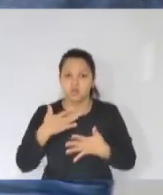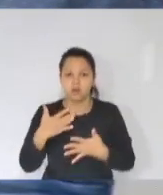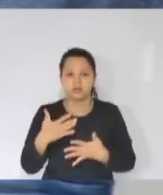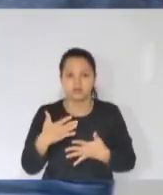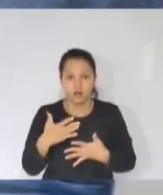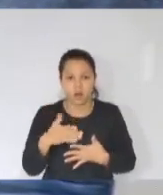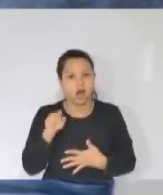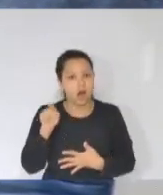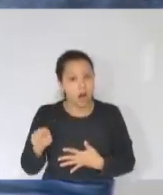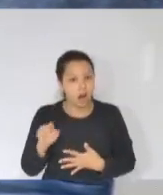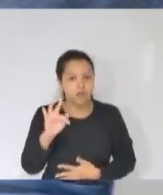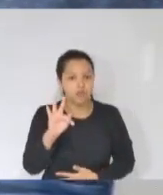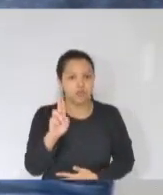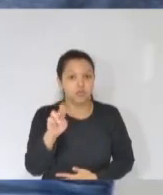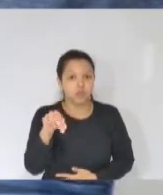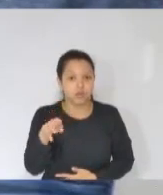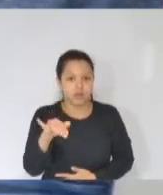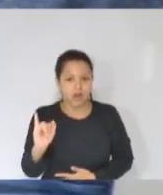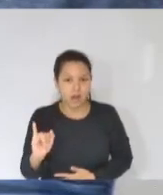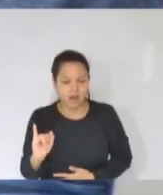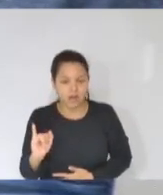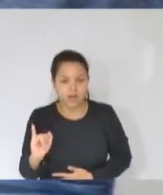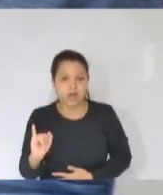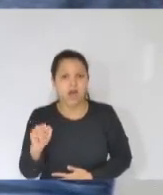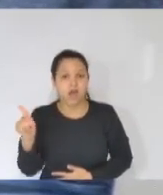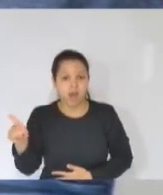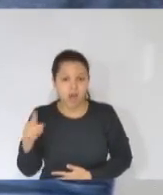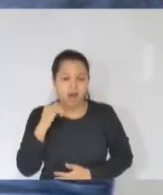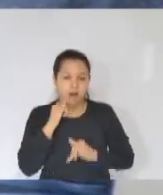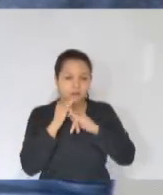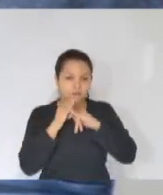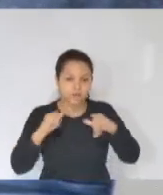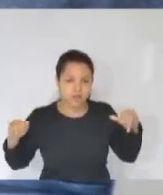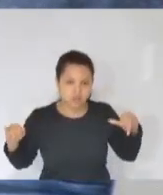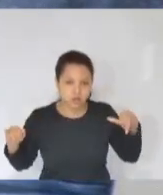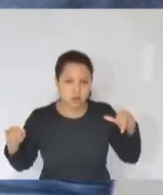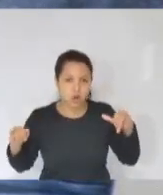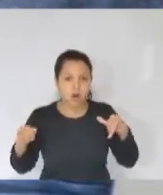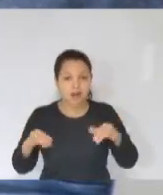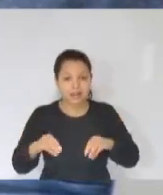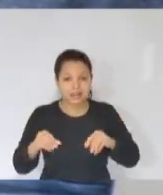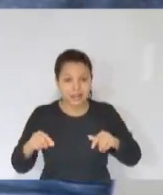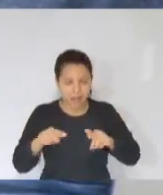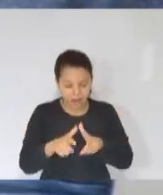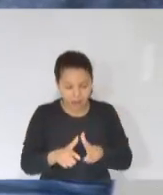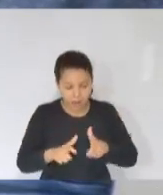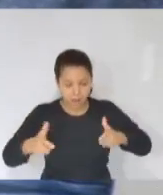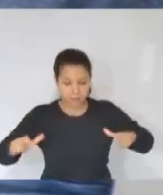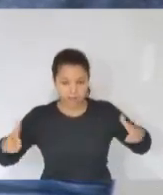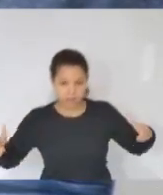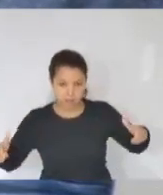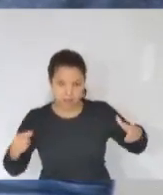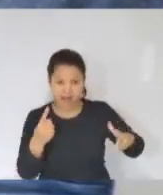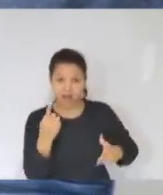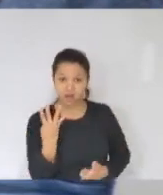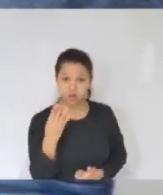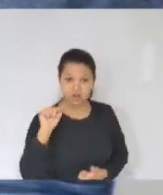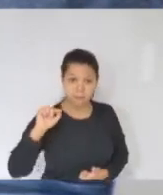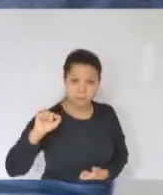de terra de 14 mil hectares que está aqui, que é a reserva indígena